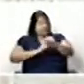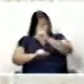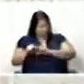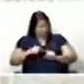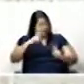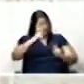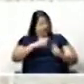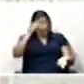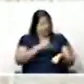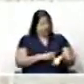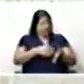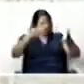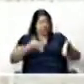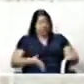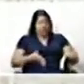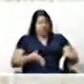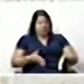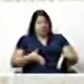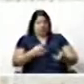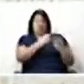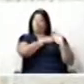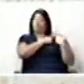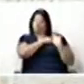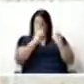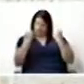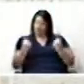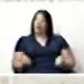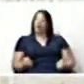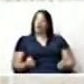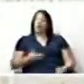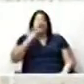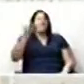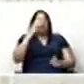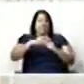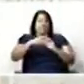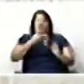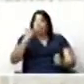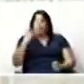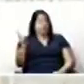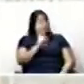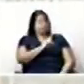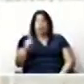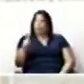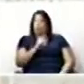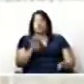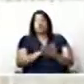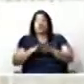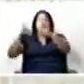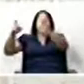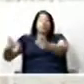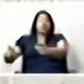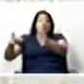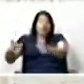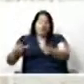inteira vai ser do profissional. Não é fácil exercer a medicina em determinados locais, onde o médico